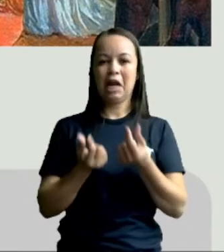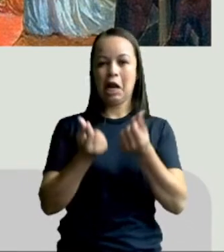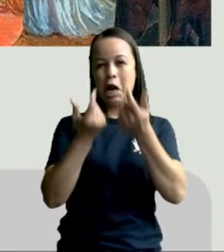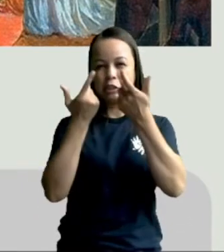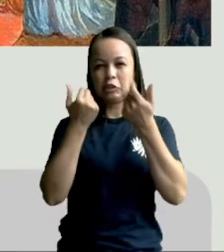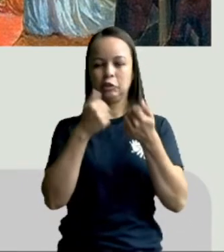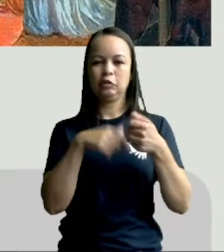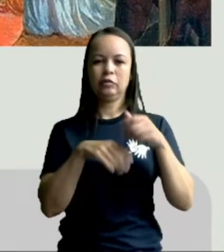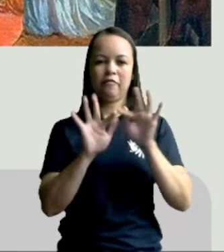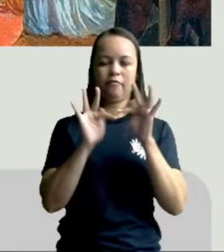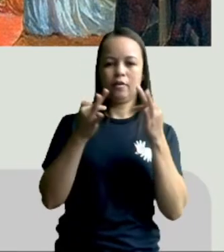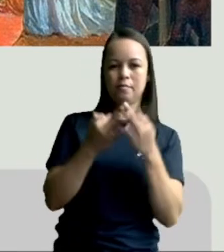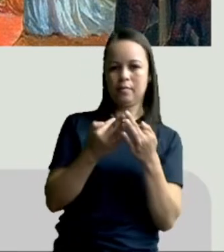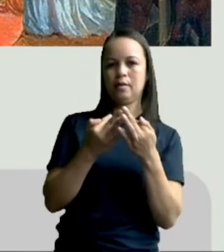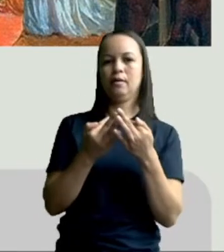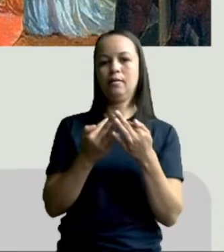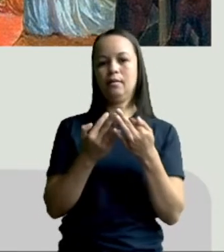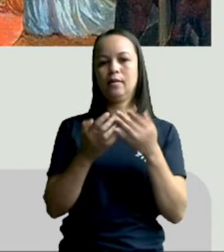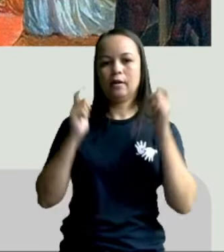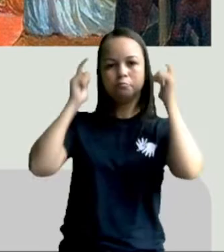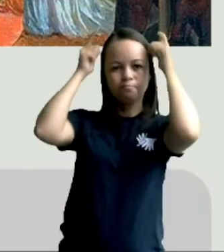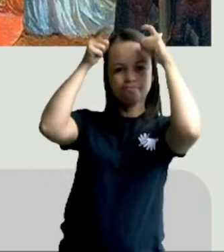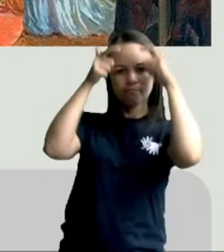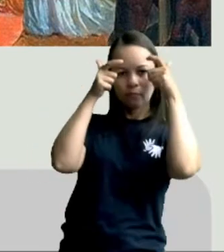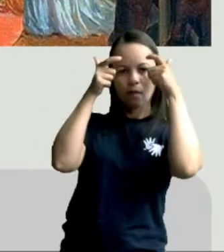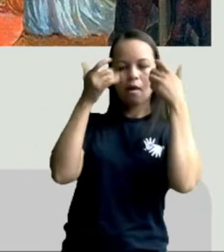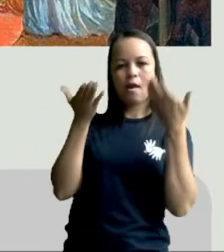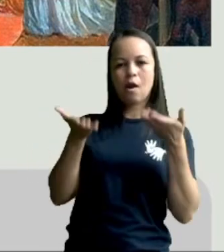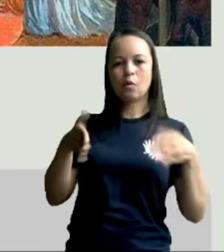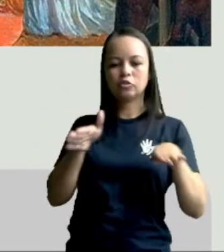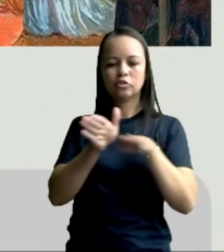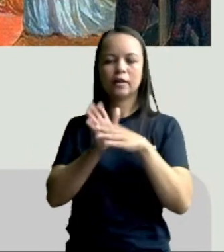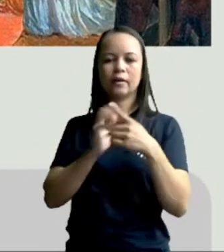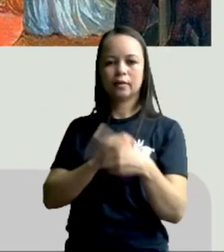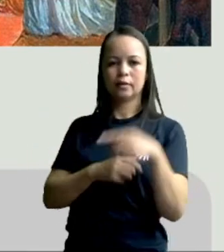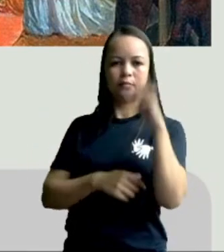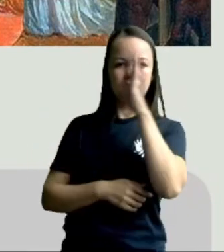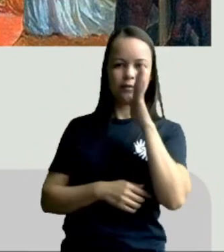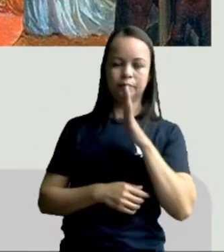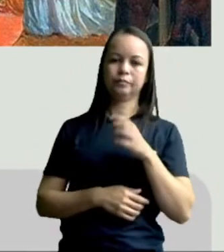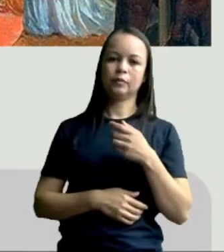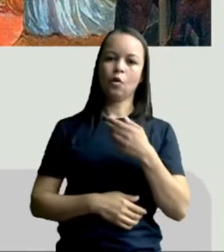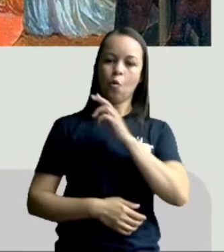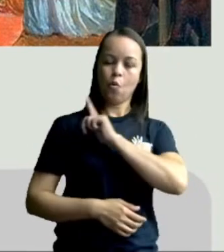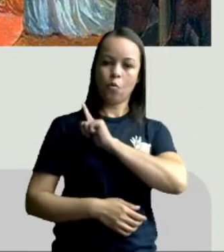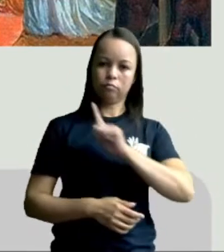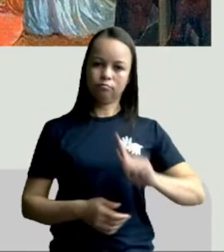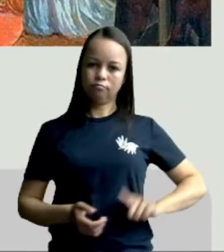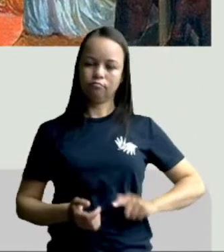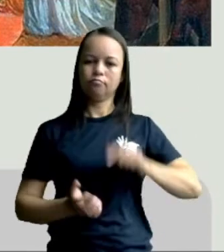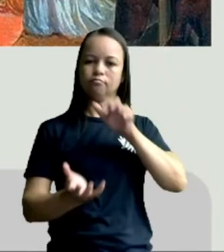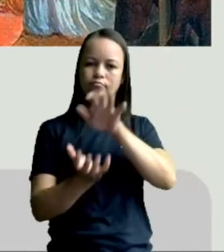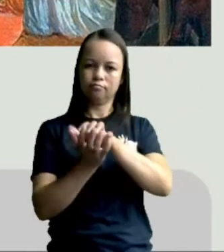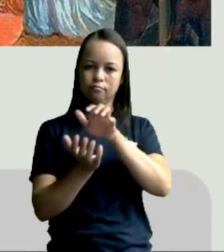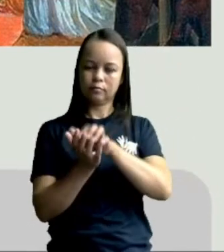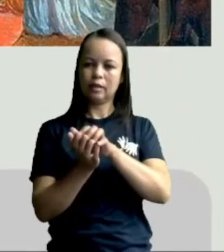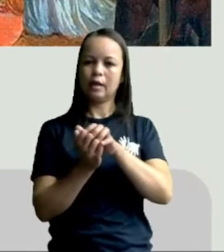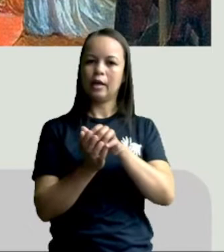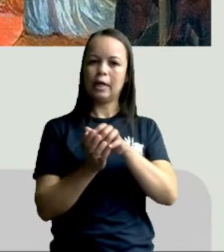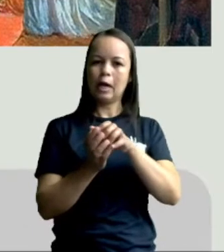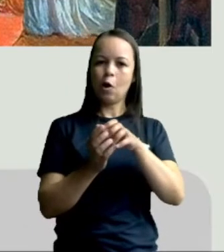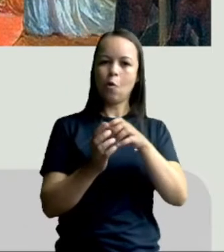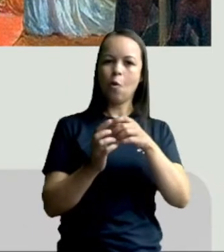seu séquito recém-chegado ao Brasil. O governo de Pernambuco era obrigado a enviar para o Rio de